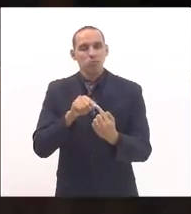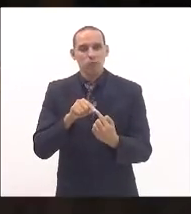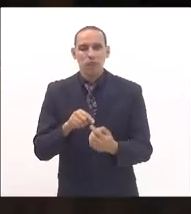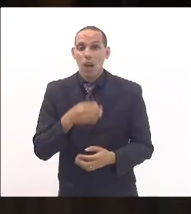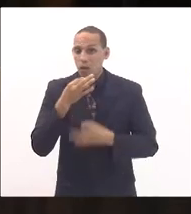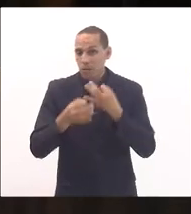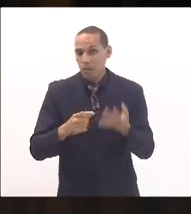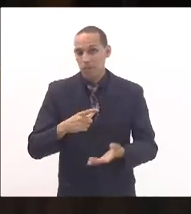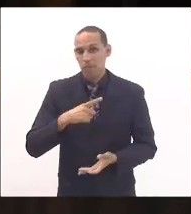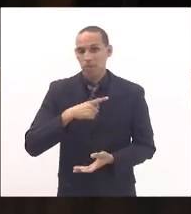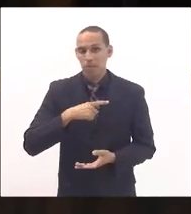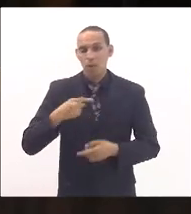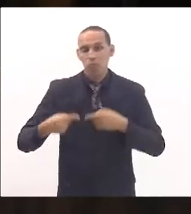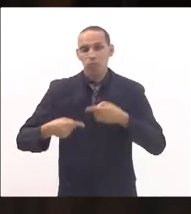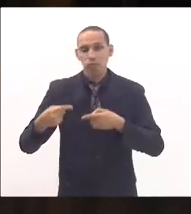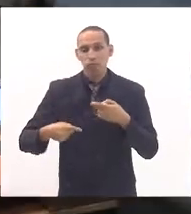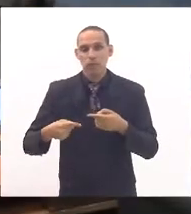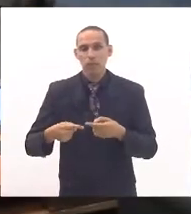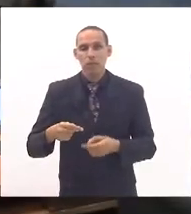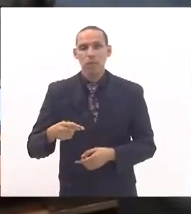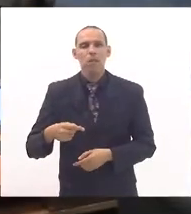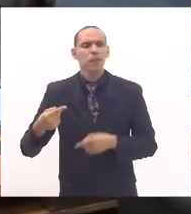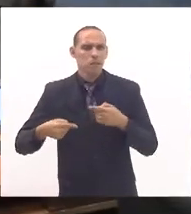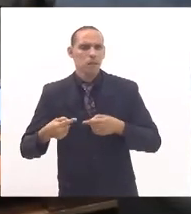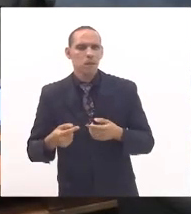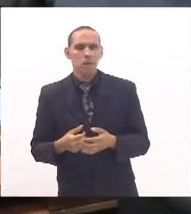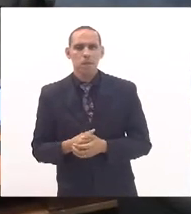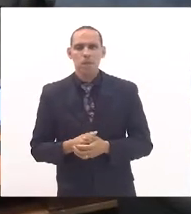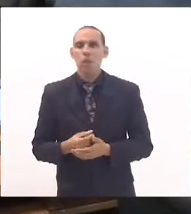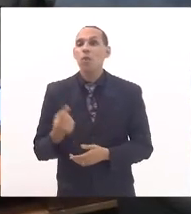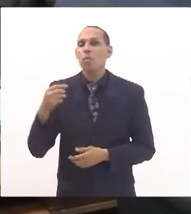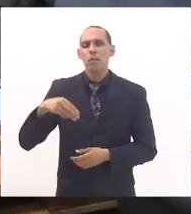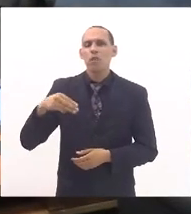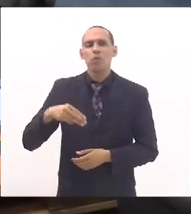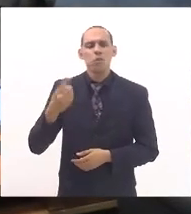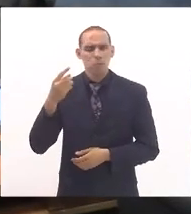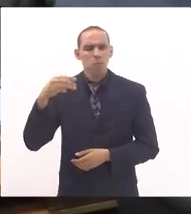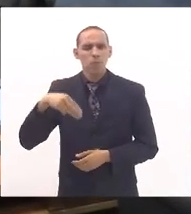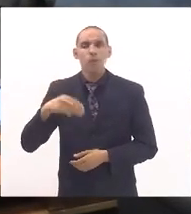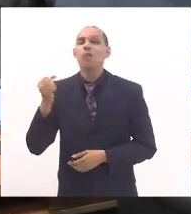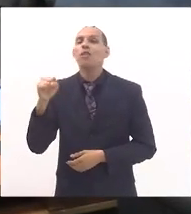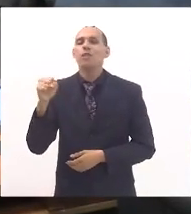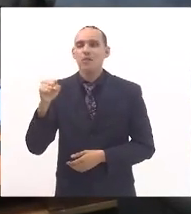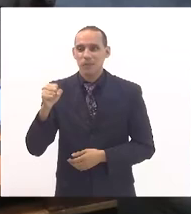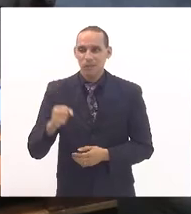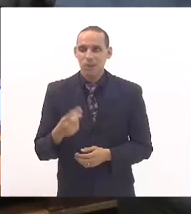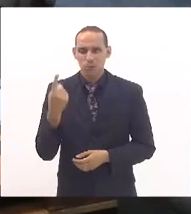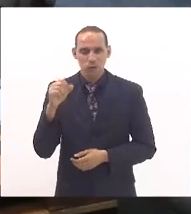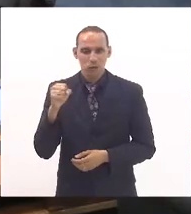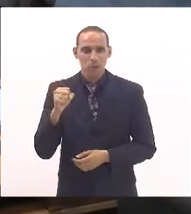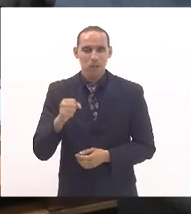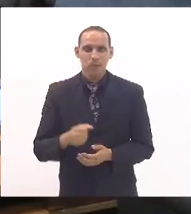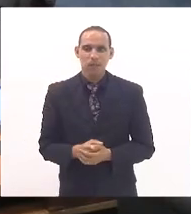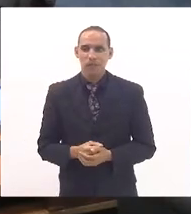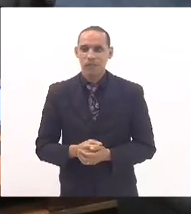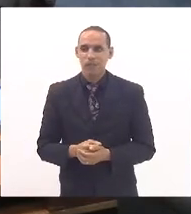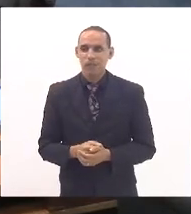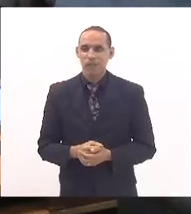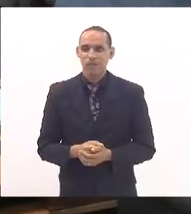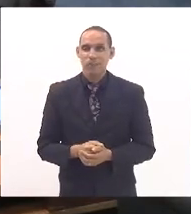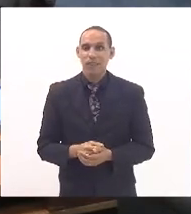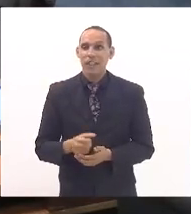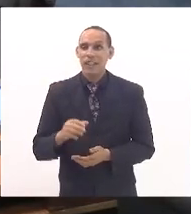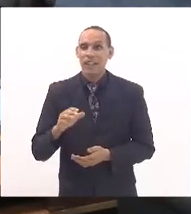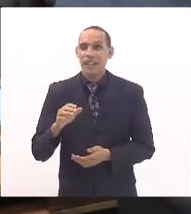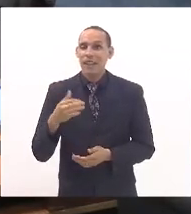Favorável. Os pareceres emitidos em discussão. Para discutir. Não um minuto. Tem mais tempo, um segundo. Um segundo. Eu faço assim. Eu não vou